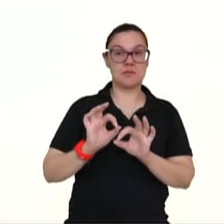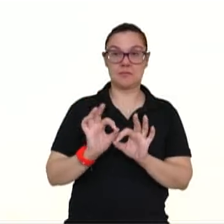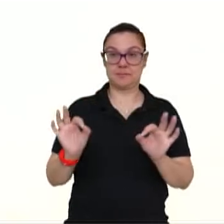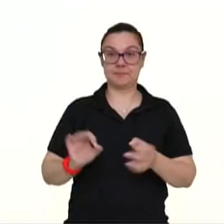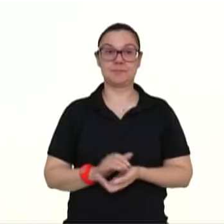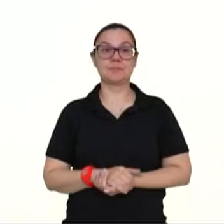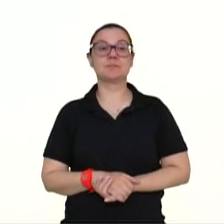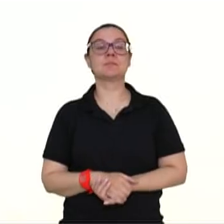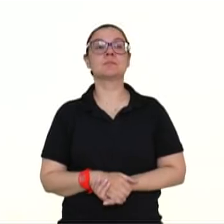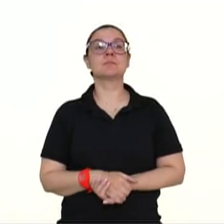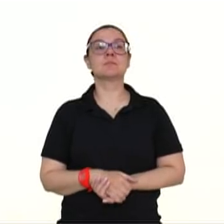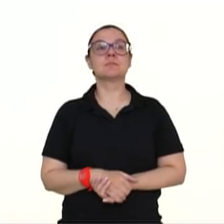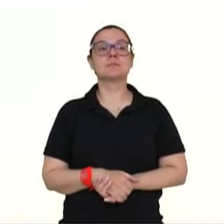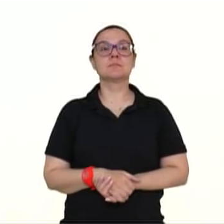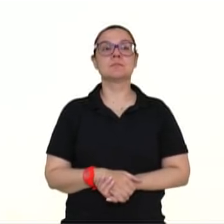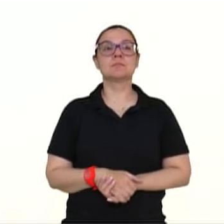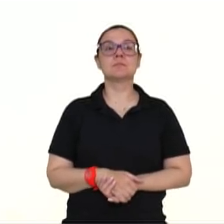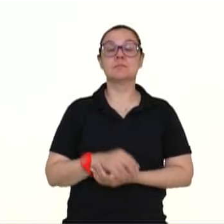complemento.